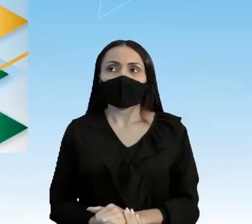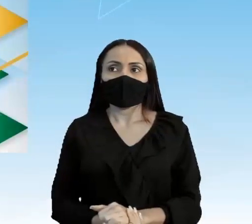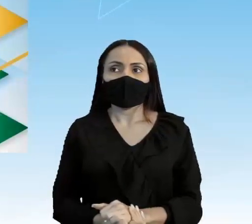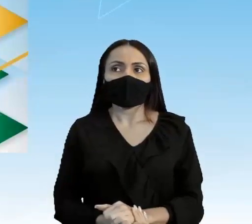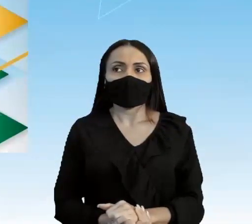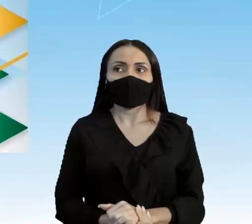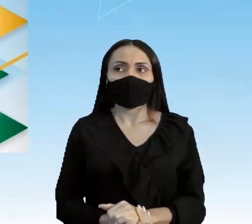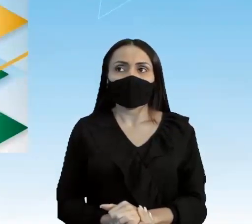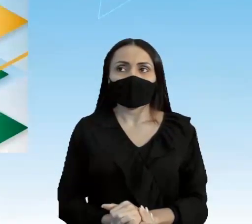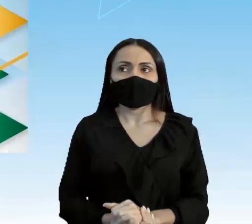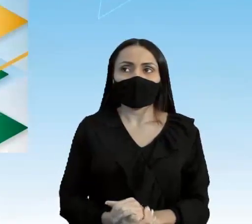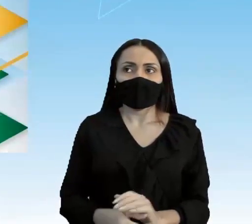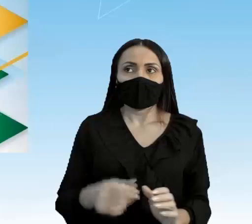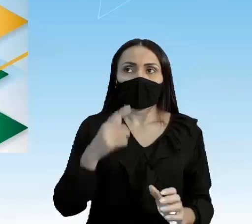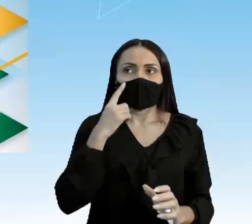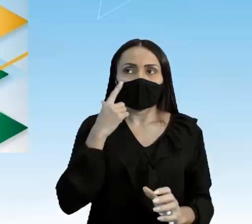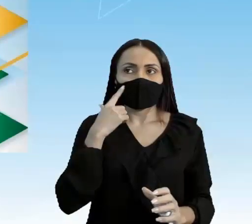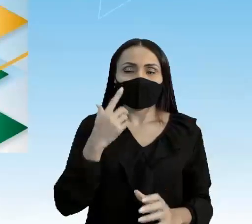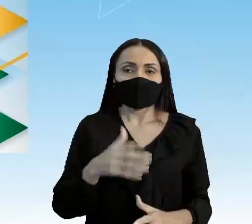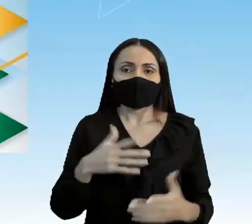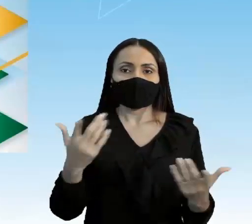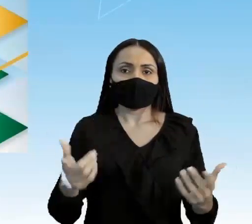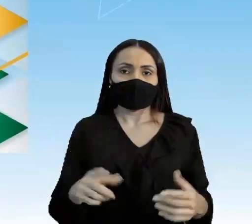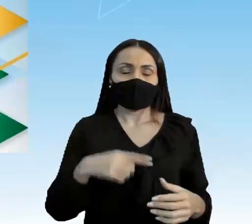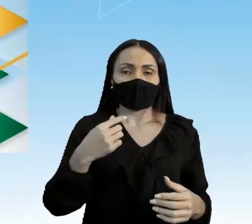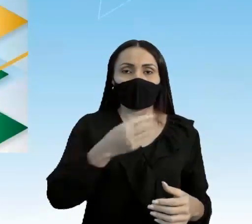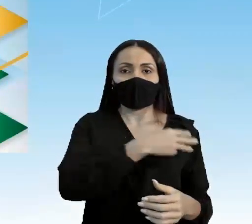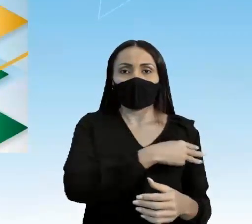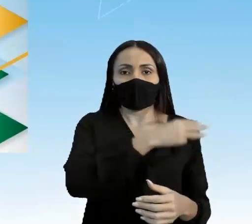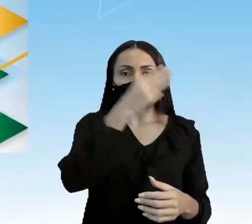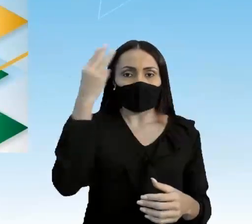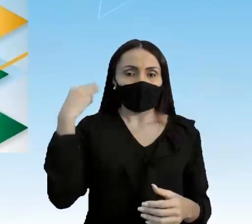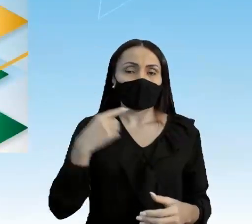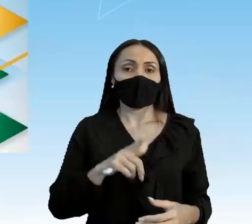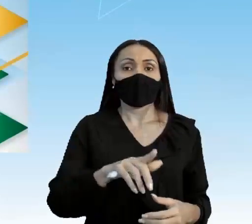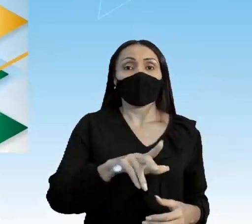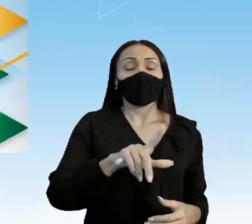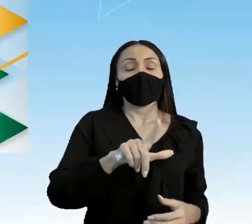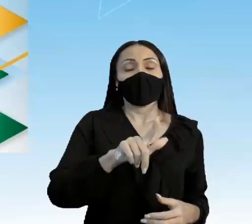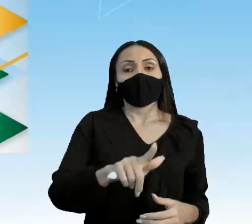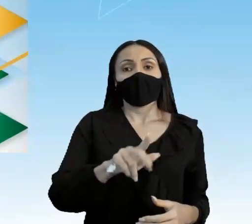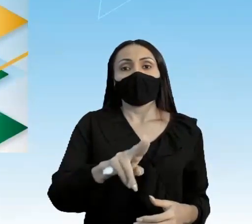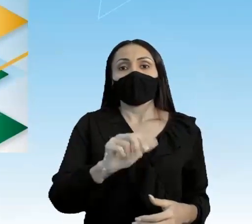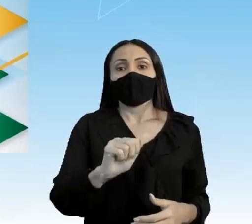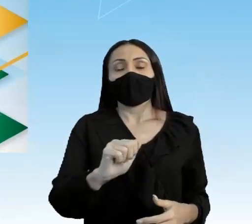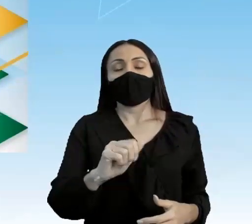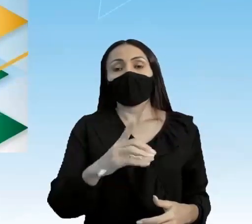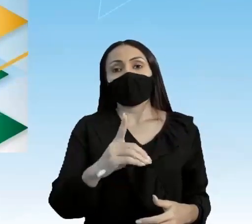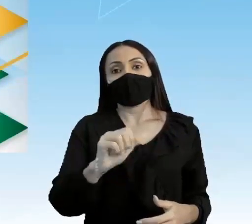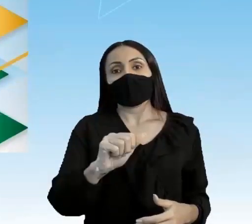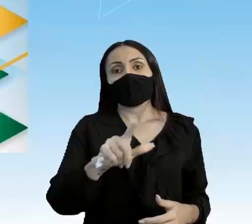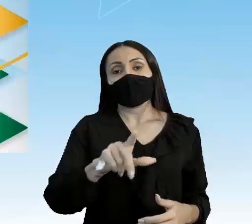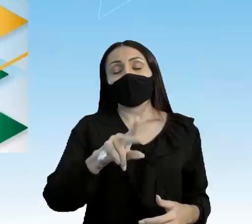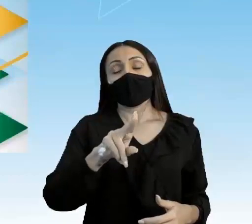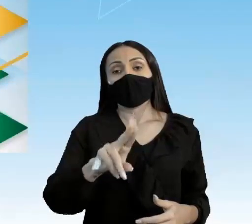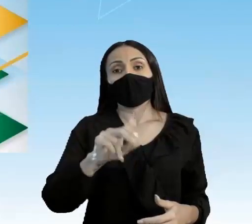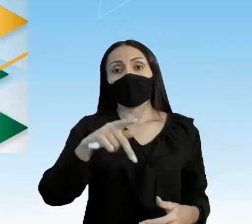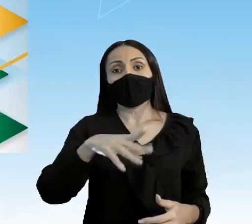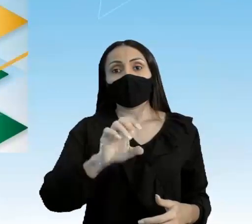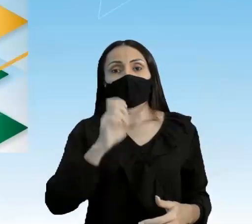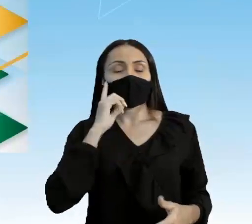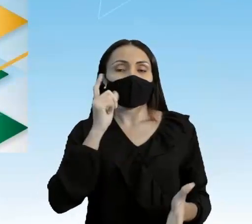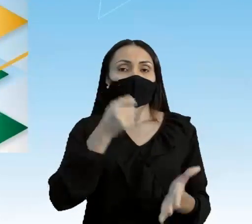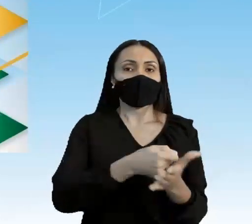Eles carregavam um estandarte de Nossa Senhora de Guadalupe e exigiam